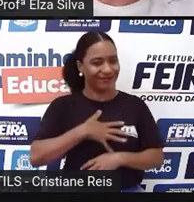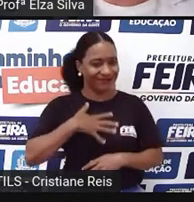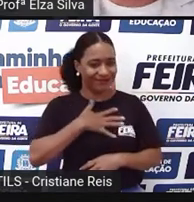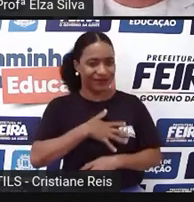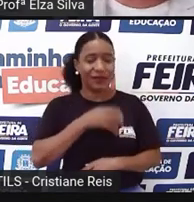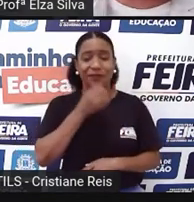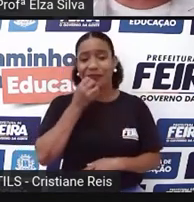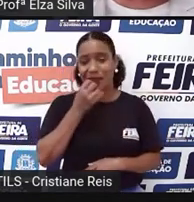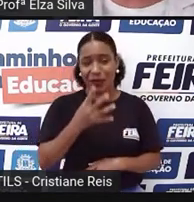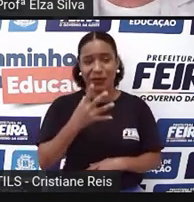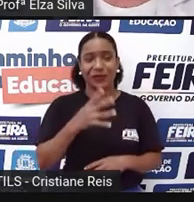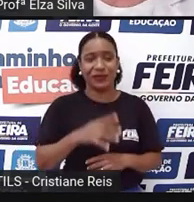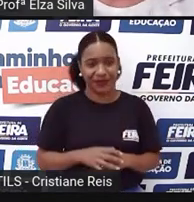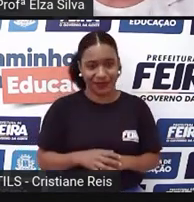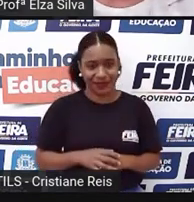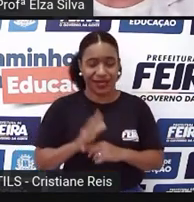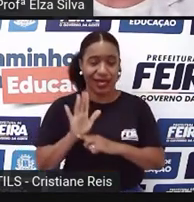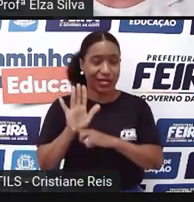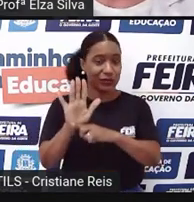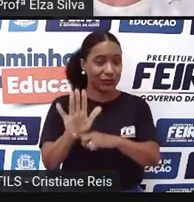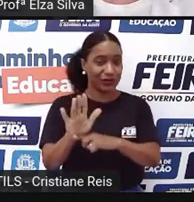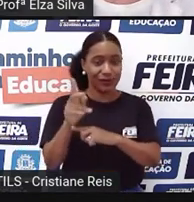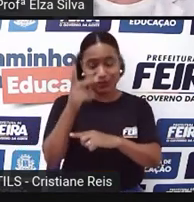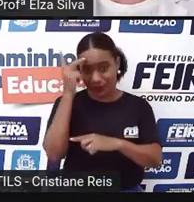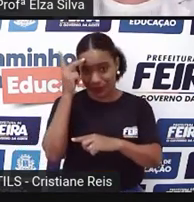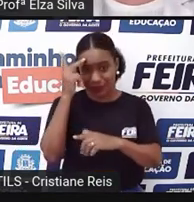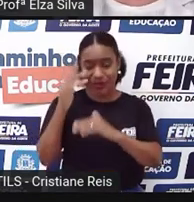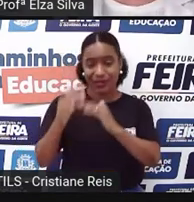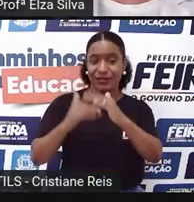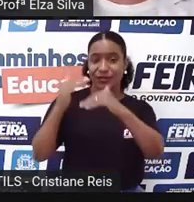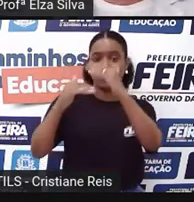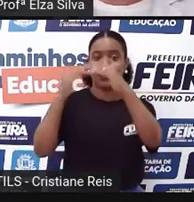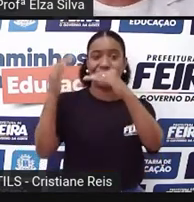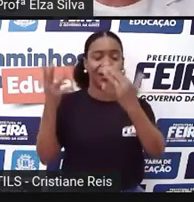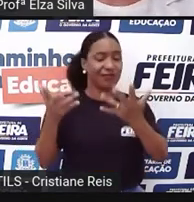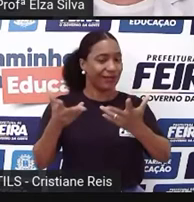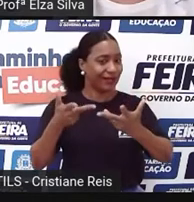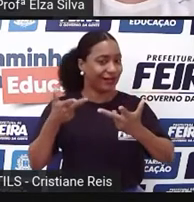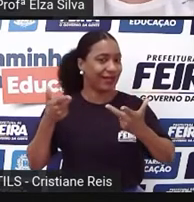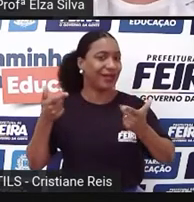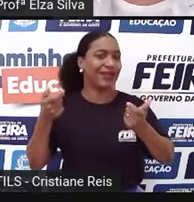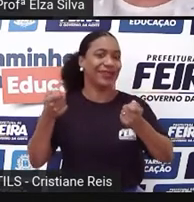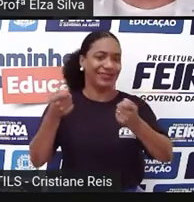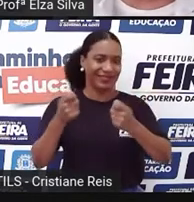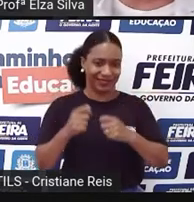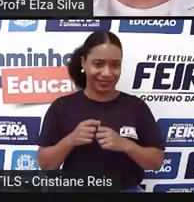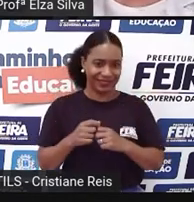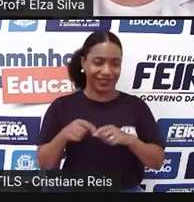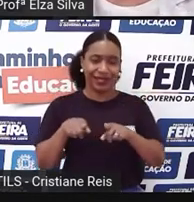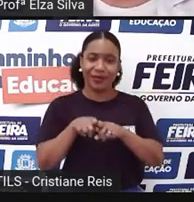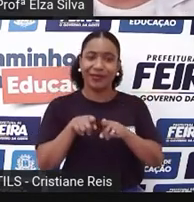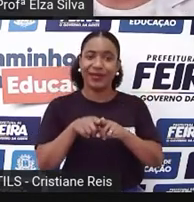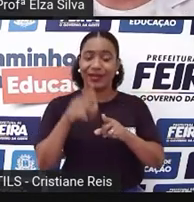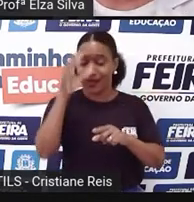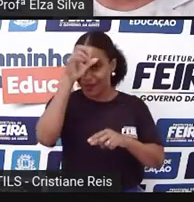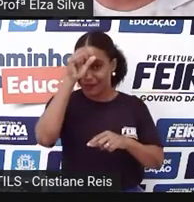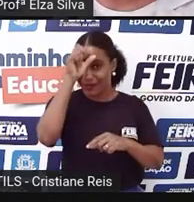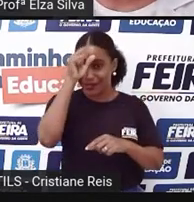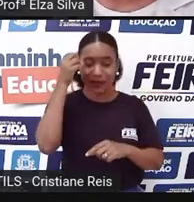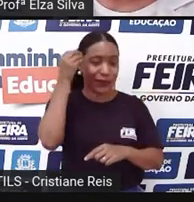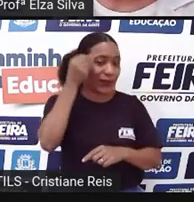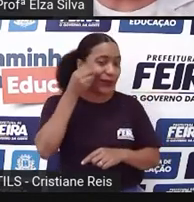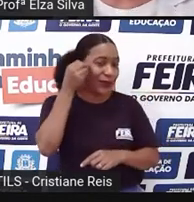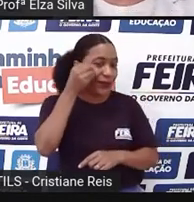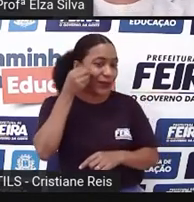compromisso de desenvolver talentos, de desenvolver habilidades, construir conhecimento e